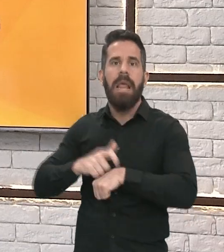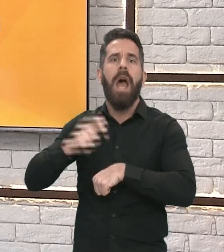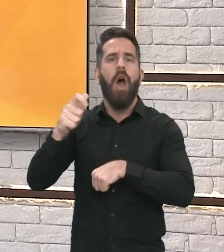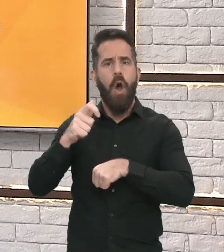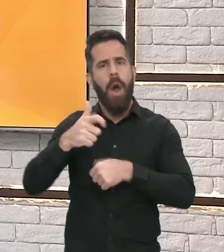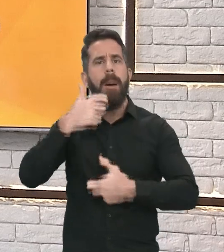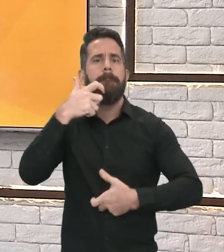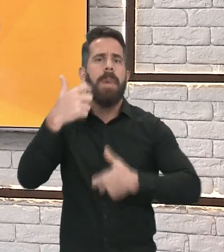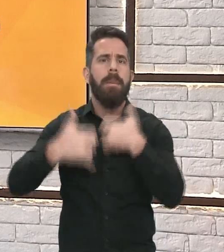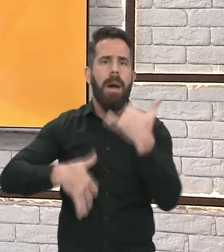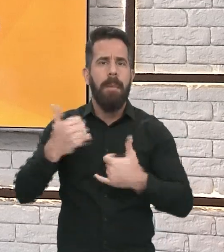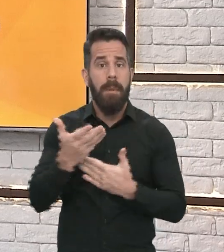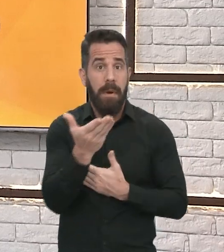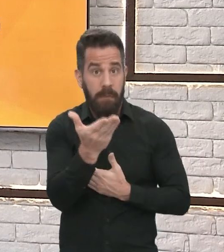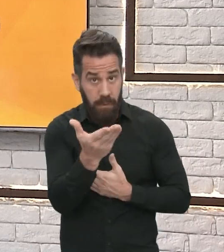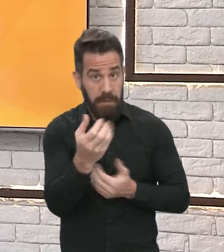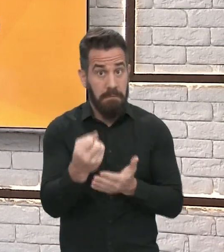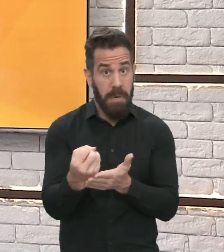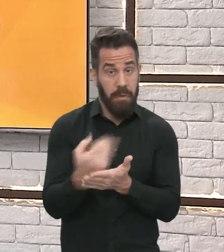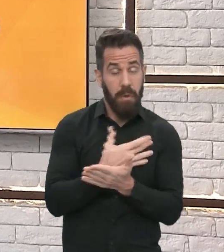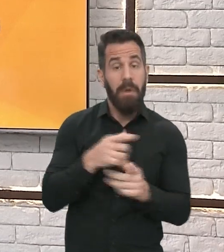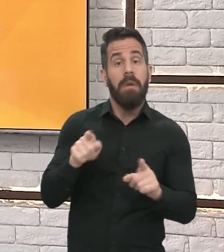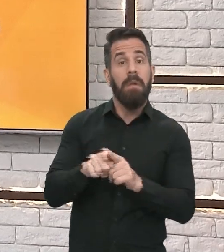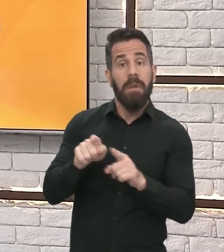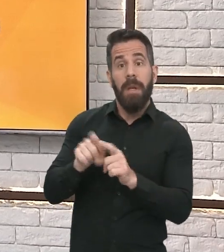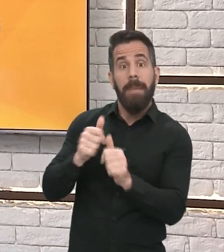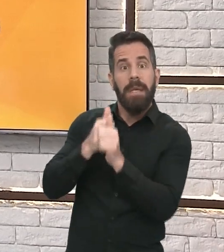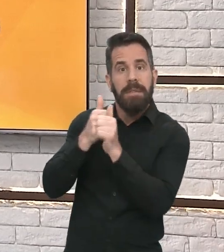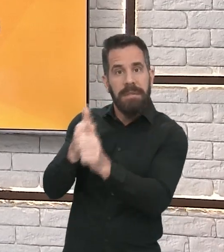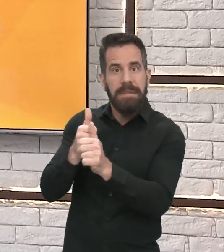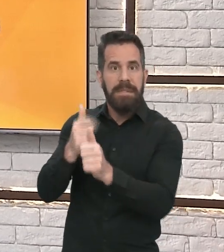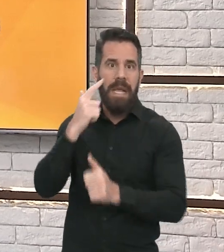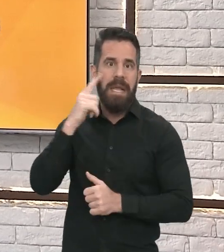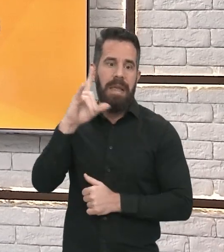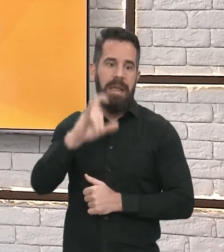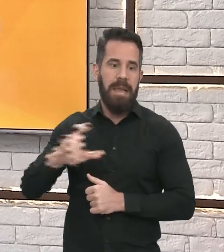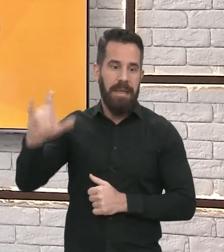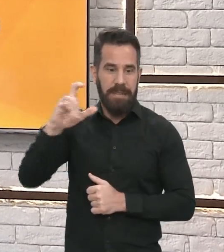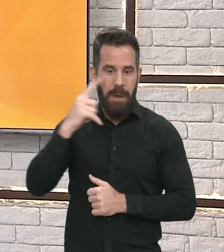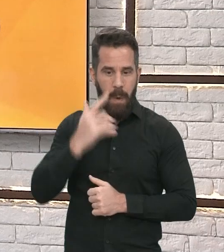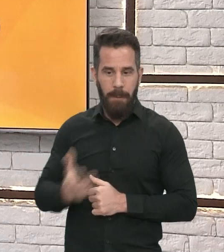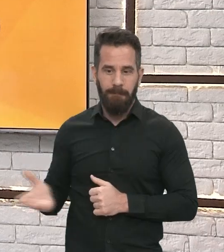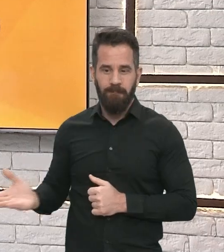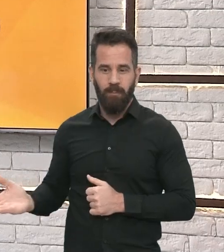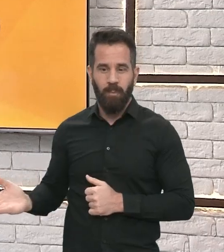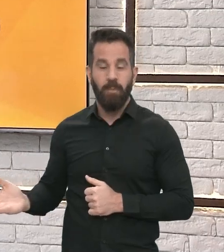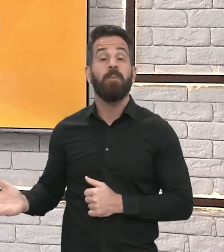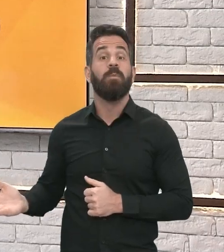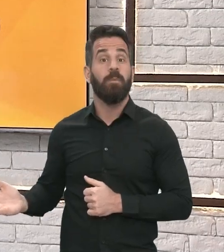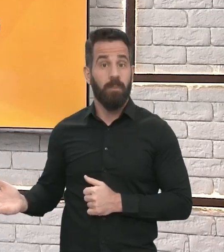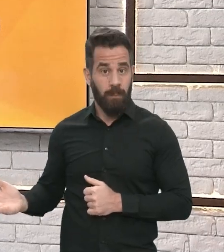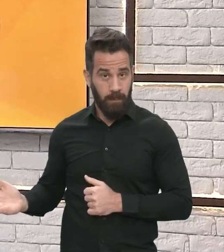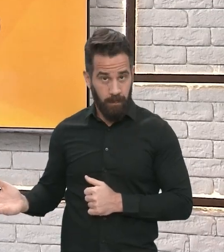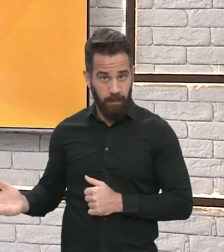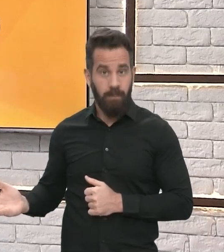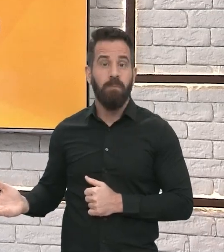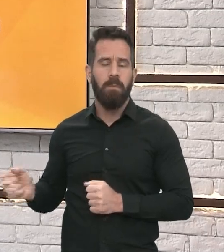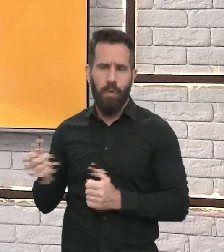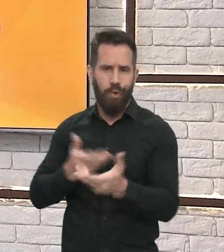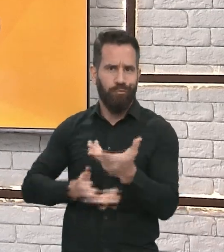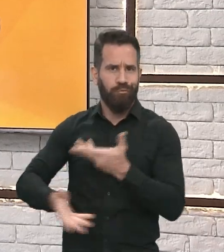E também você pode começar a seguir a gente por meio do nosso Instagram, @TVUFG, e interagir com a gente por lá